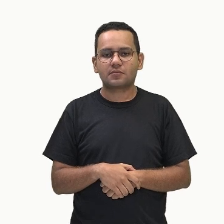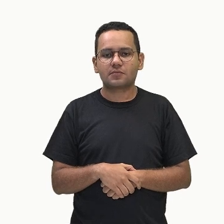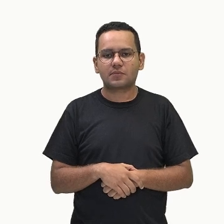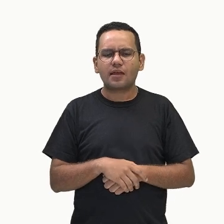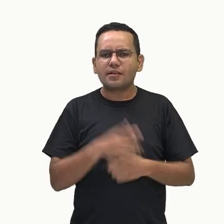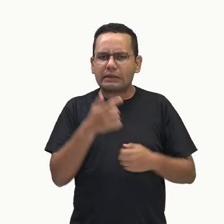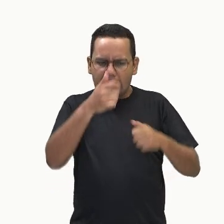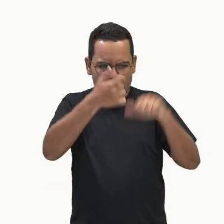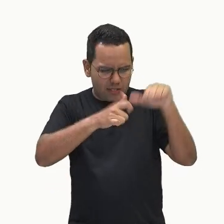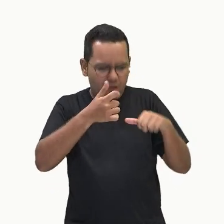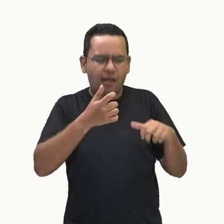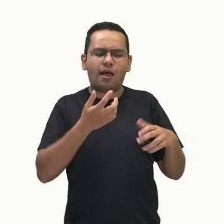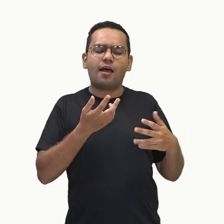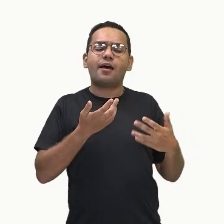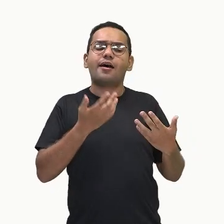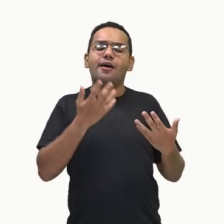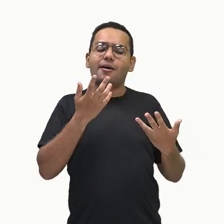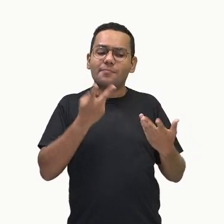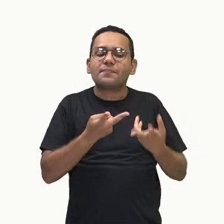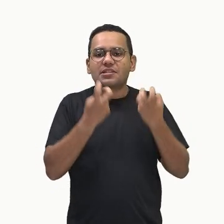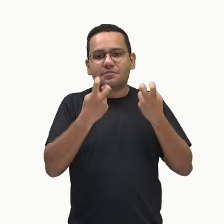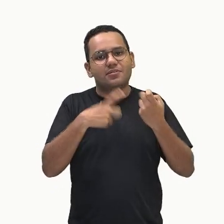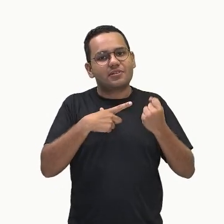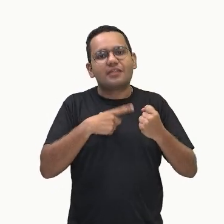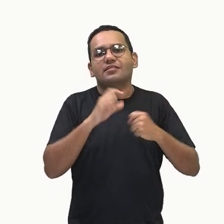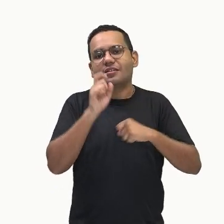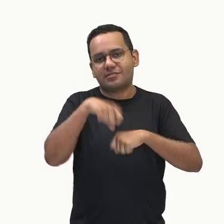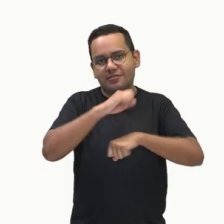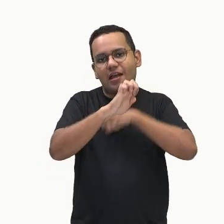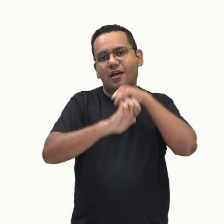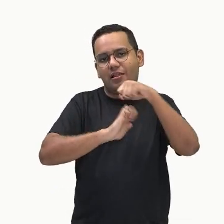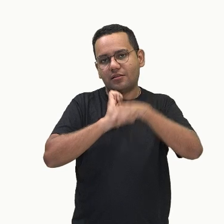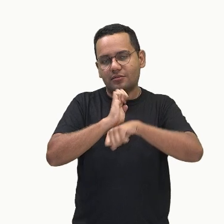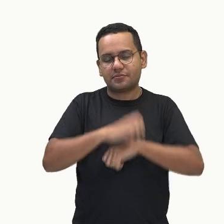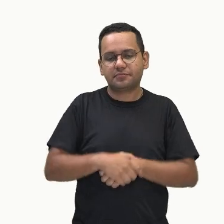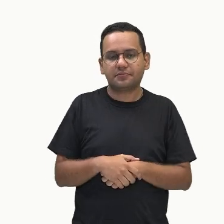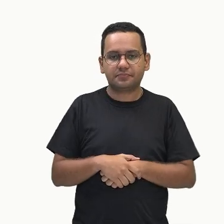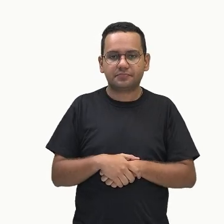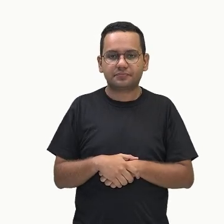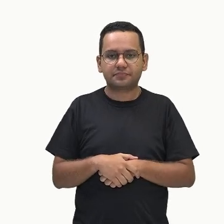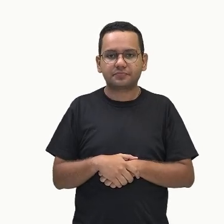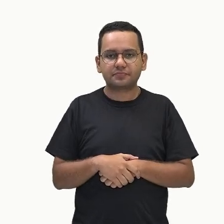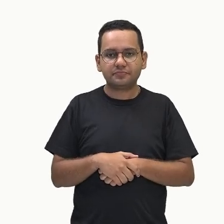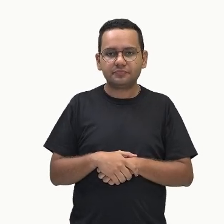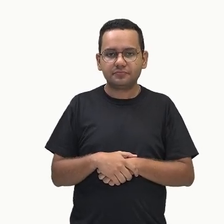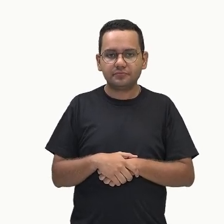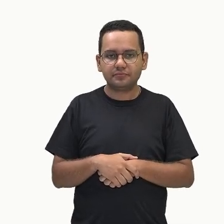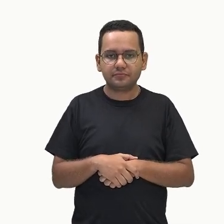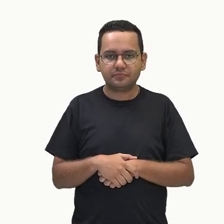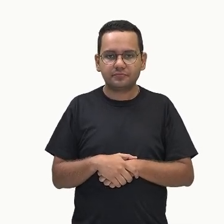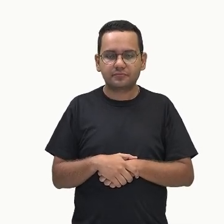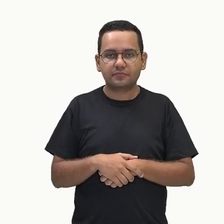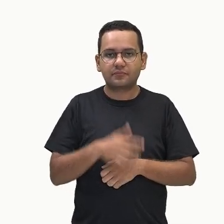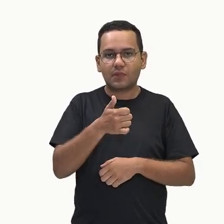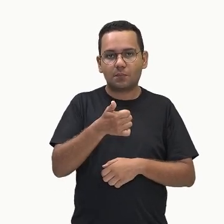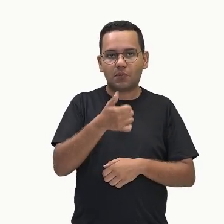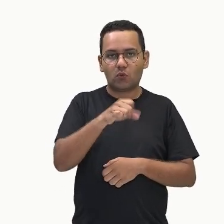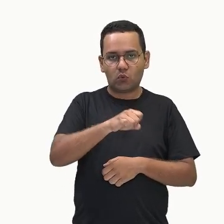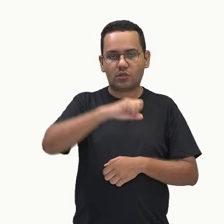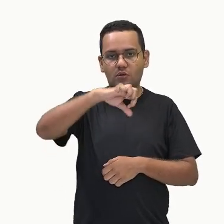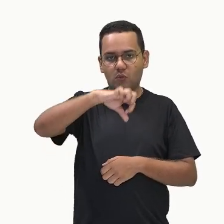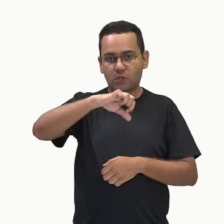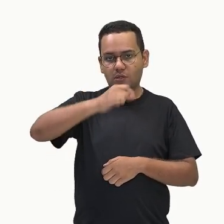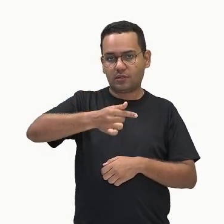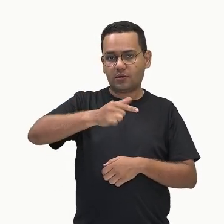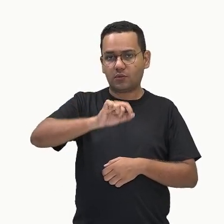existência dos elétrons. E aí, em 1887, ele sugeriu que os